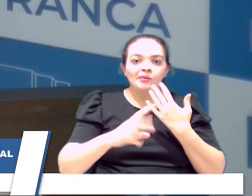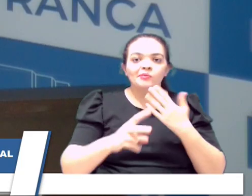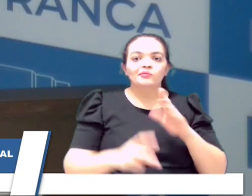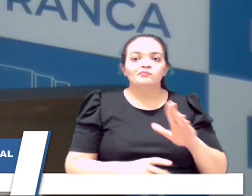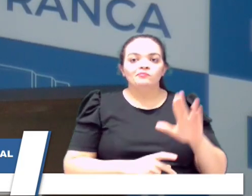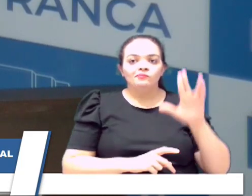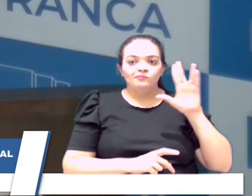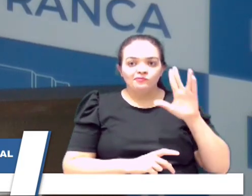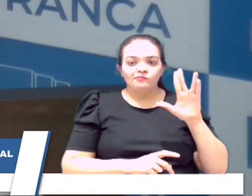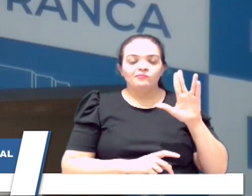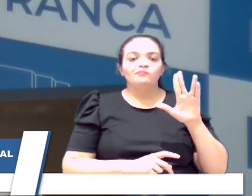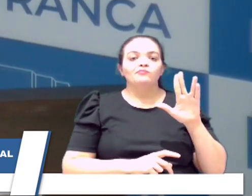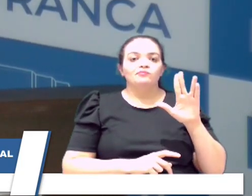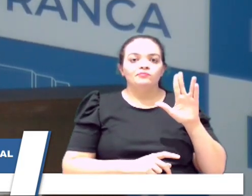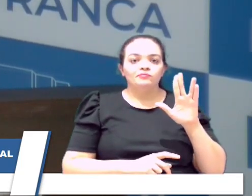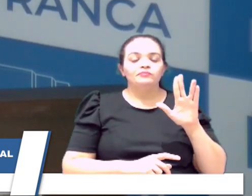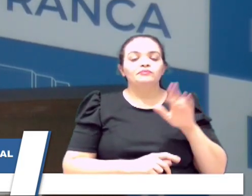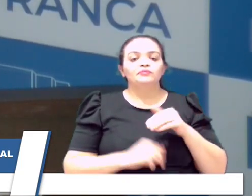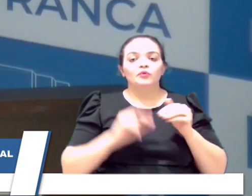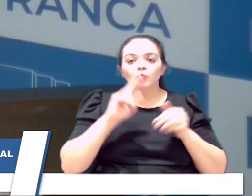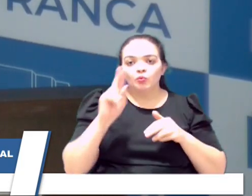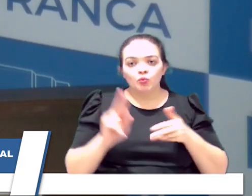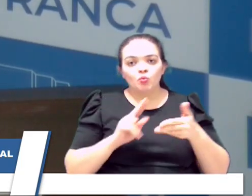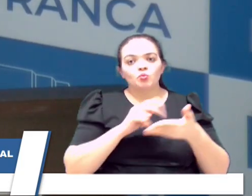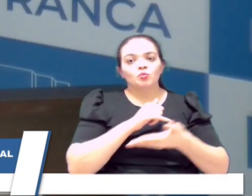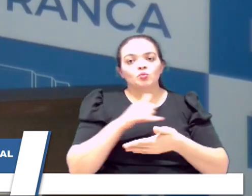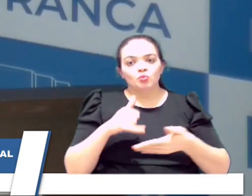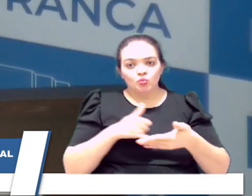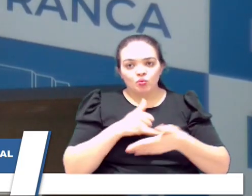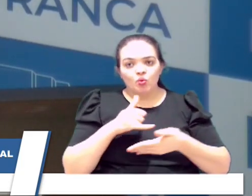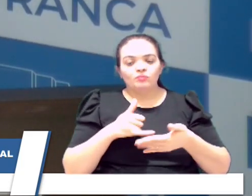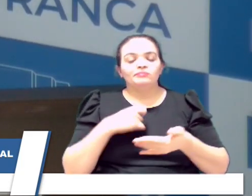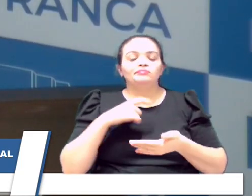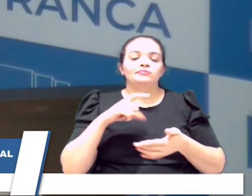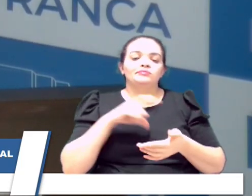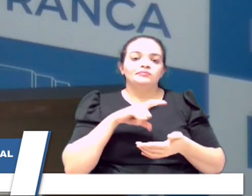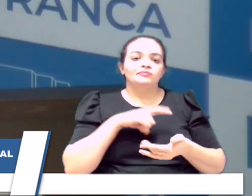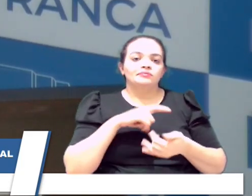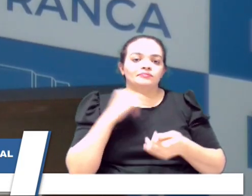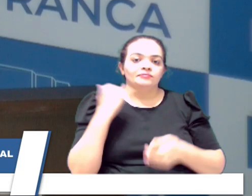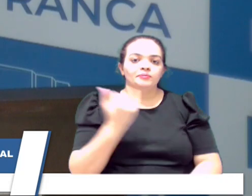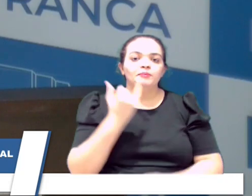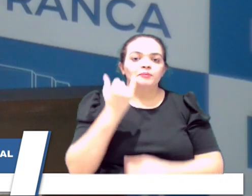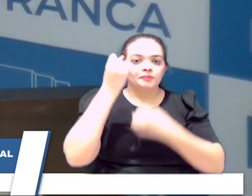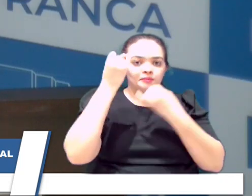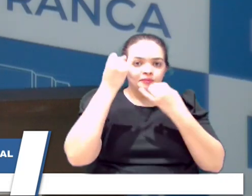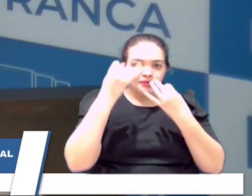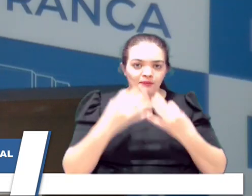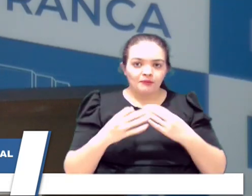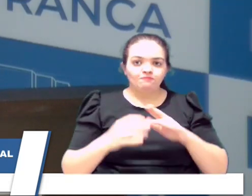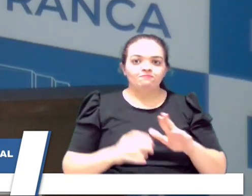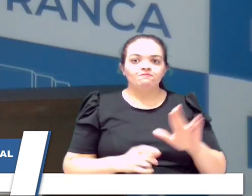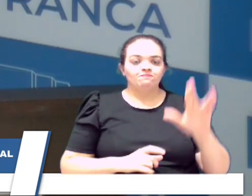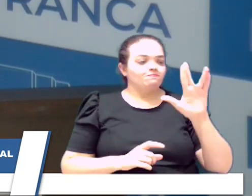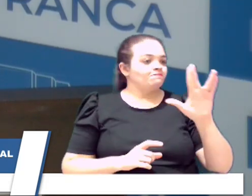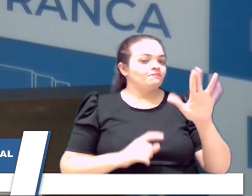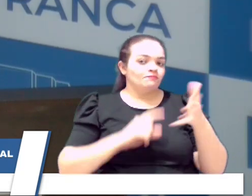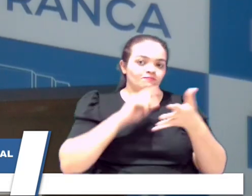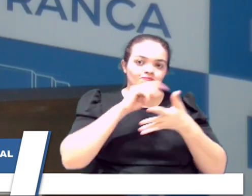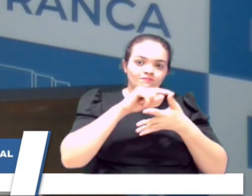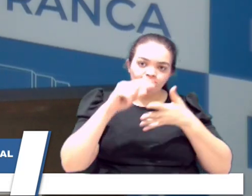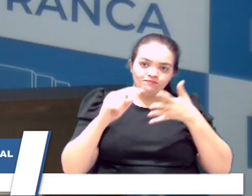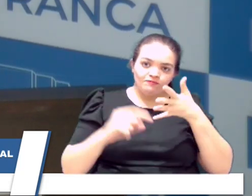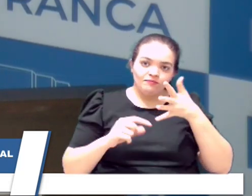nessa outra via, e além do uso do óleo, né? Então, também importante falar, eu acho que a cannabis ela tem várias vias